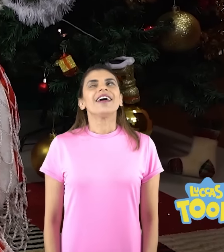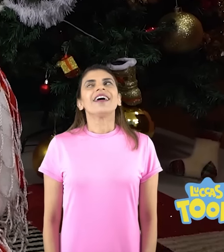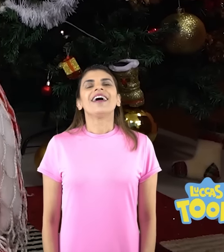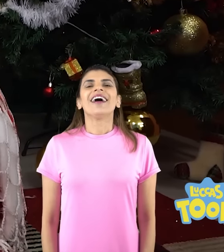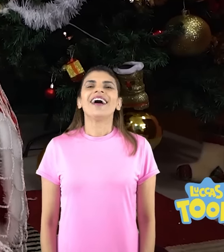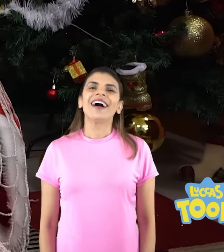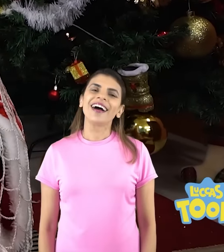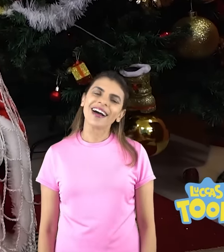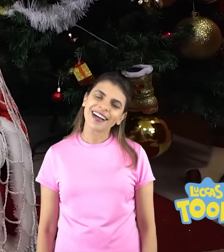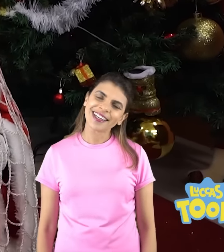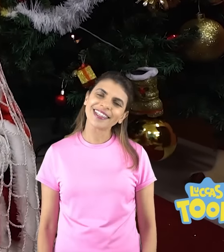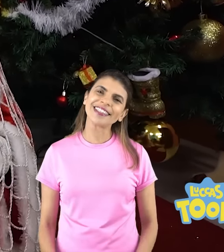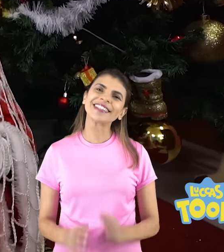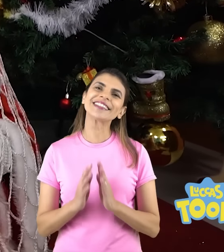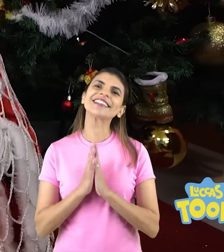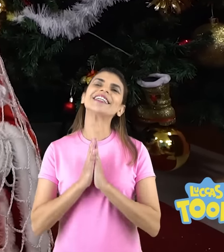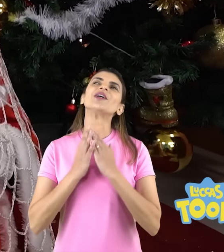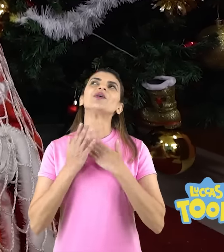Ha, ha,